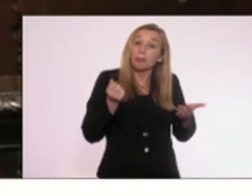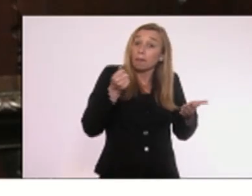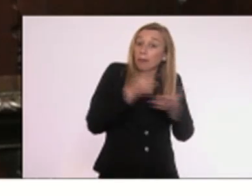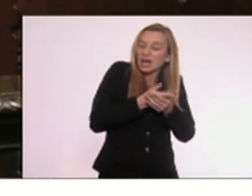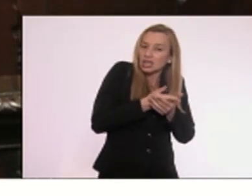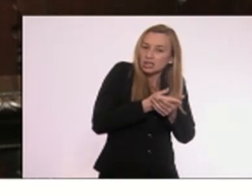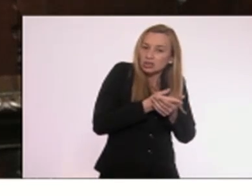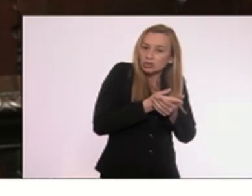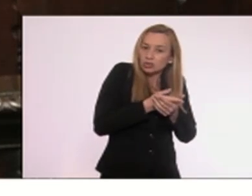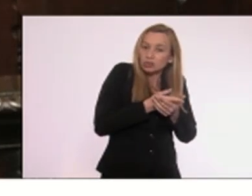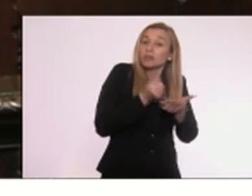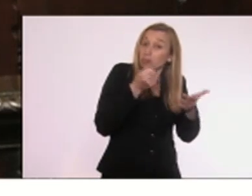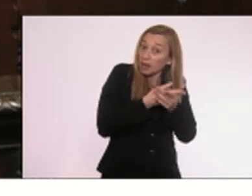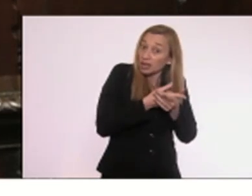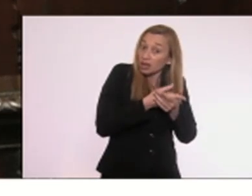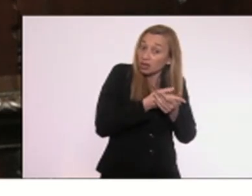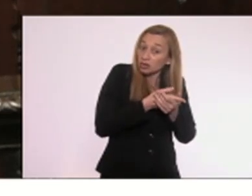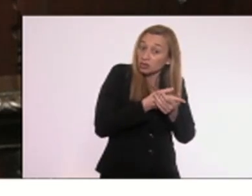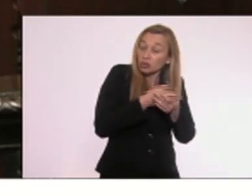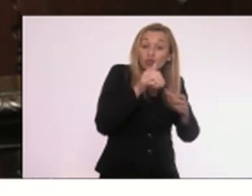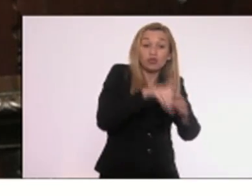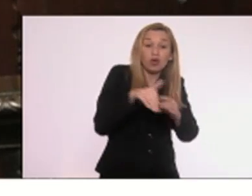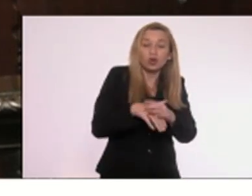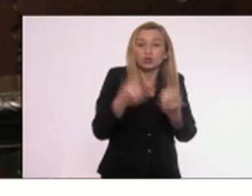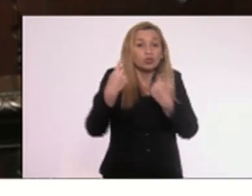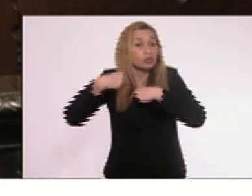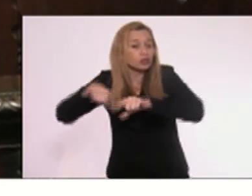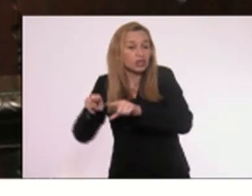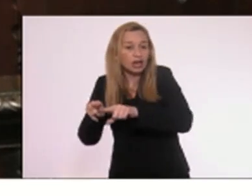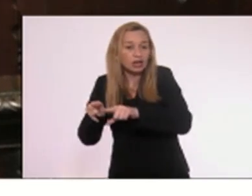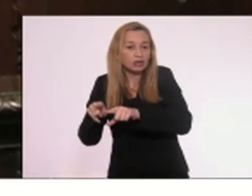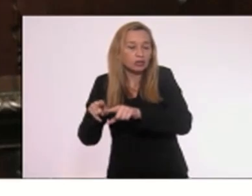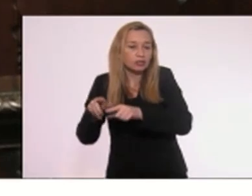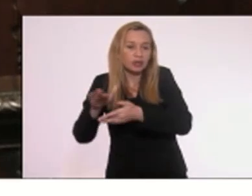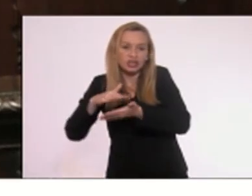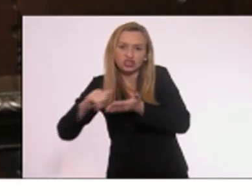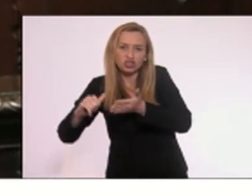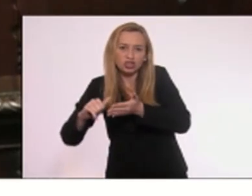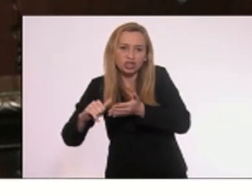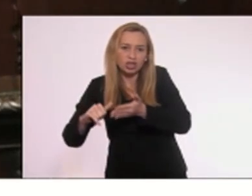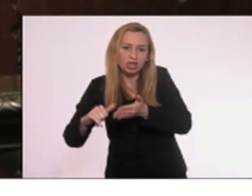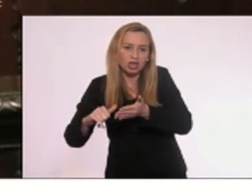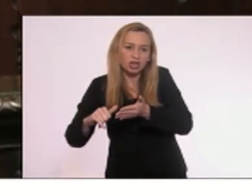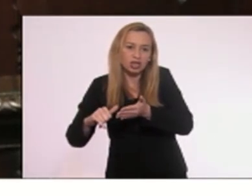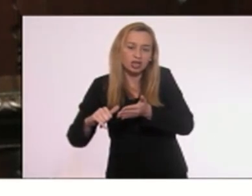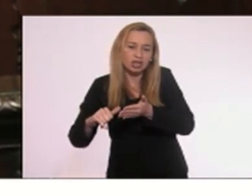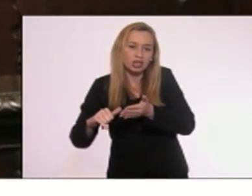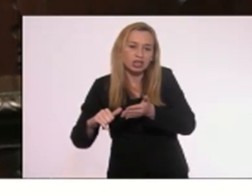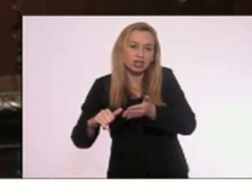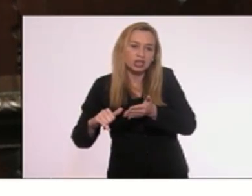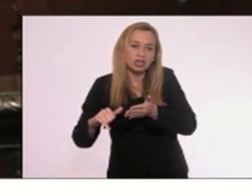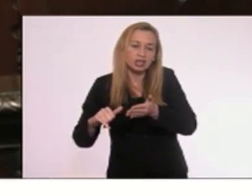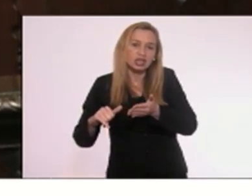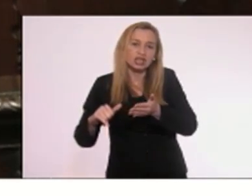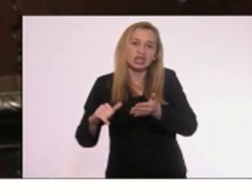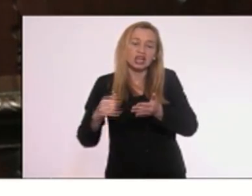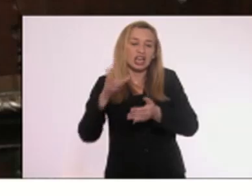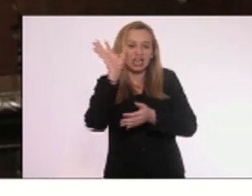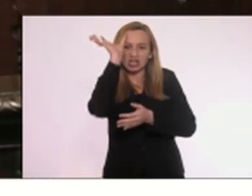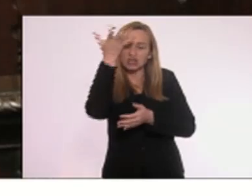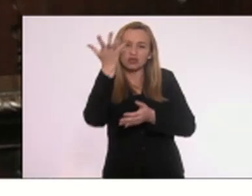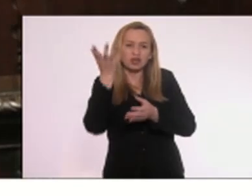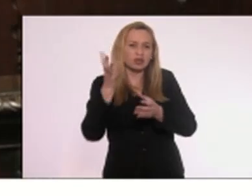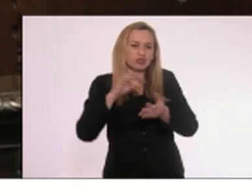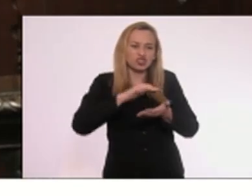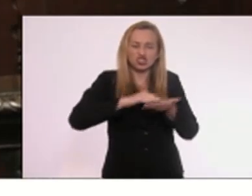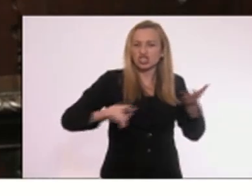pagando o voto contrário ao impeachment. Ele resolveu lotear as secretarias e fez uma